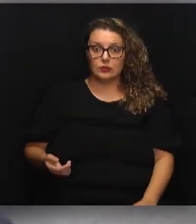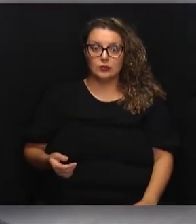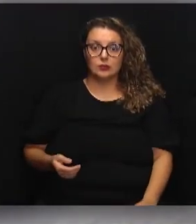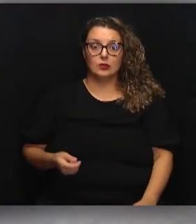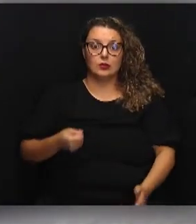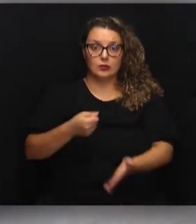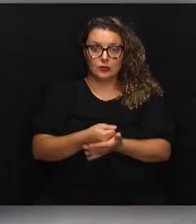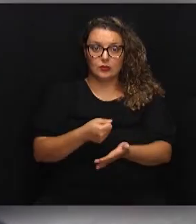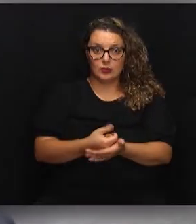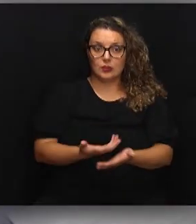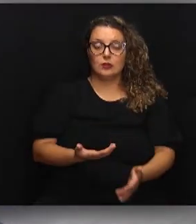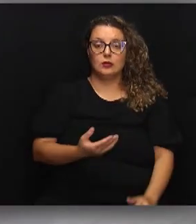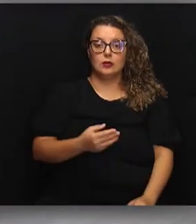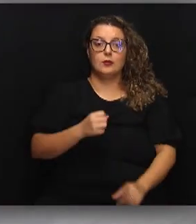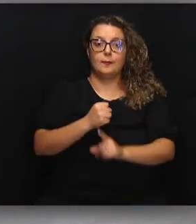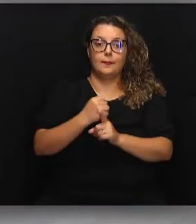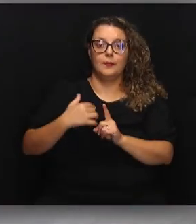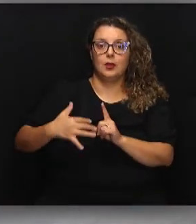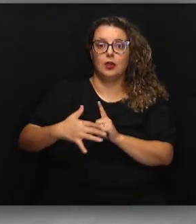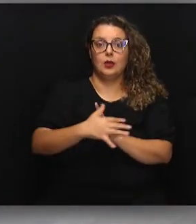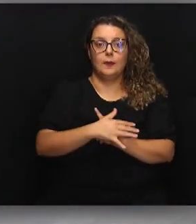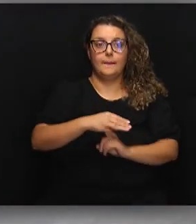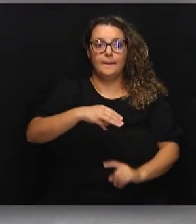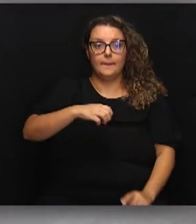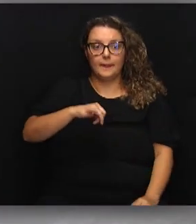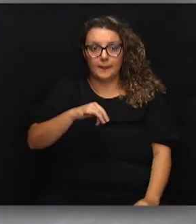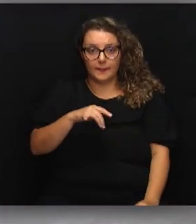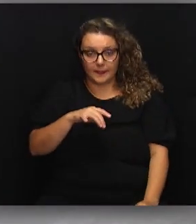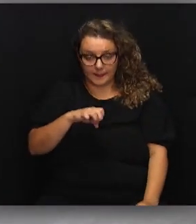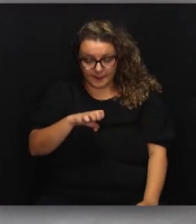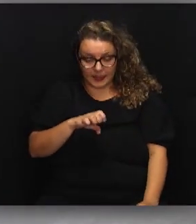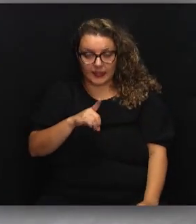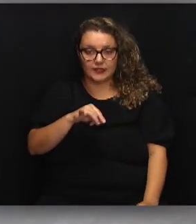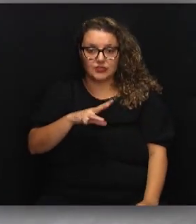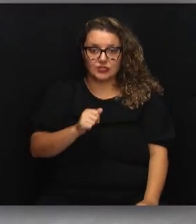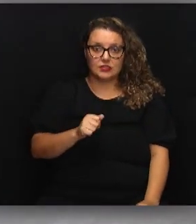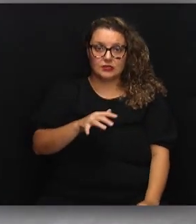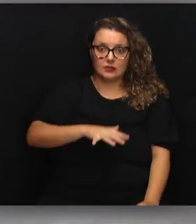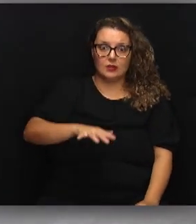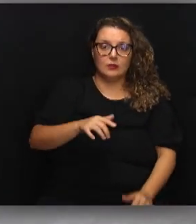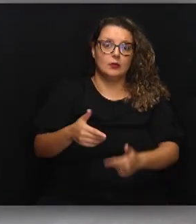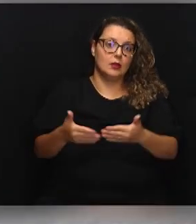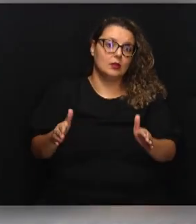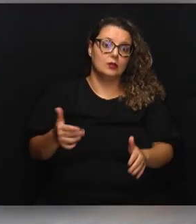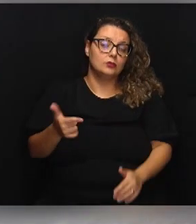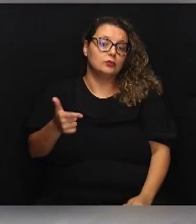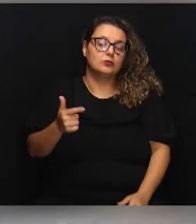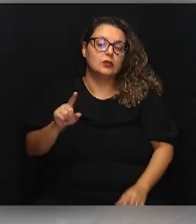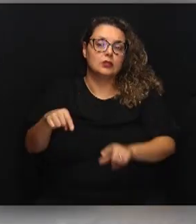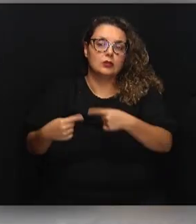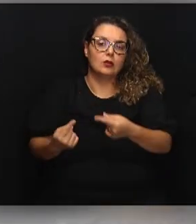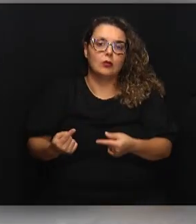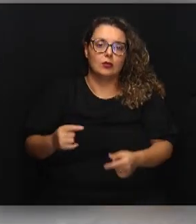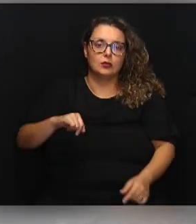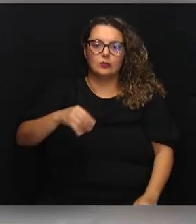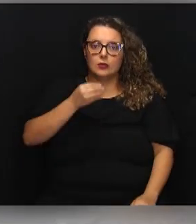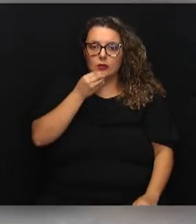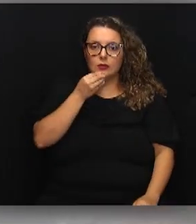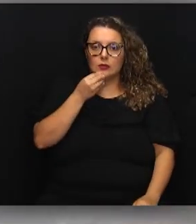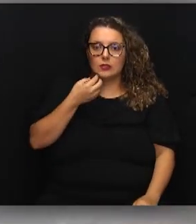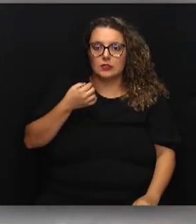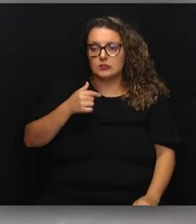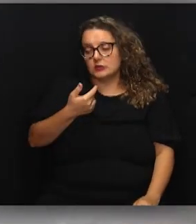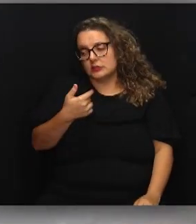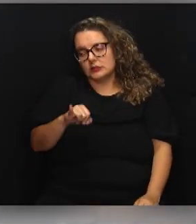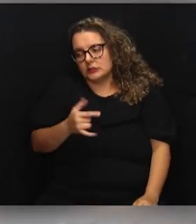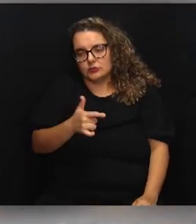medidas socioeducativas em meio aberto. Então eles não teriam talvez oportunidade em outro espaço que não fosse aqui.